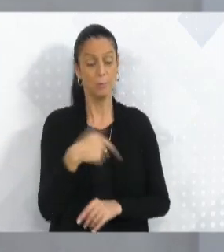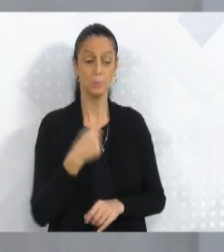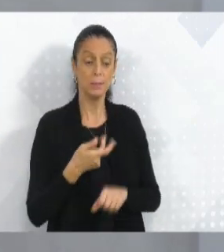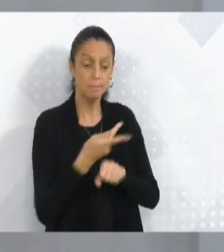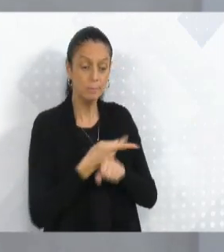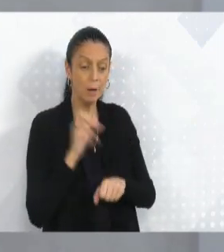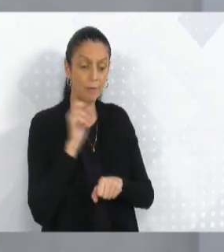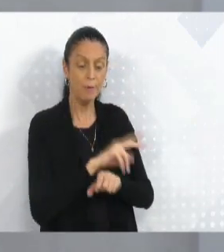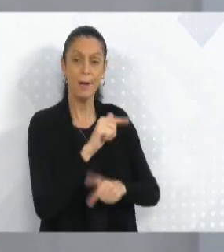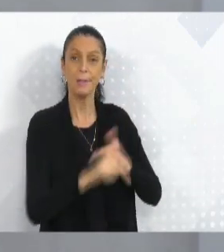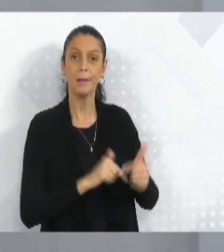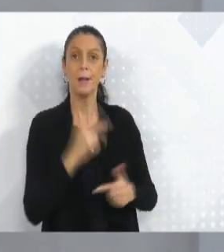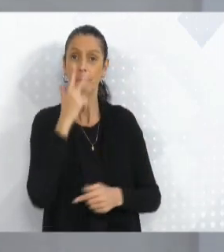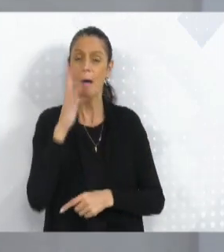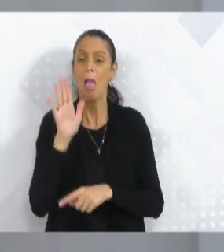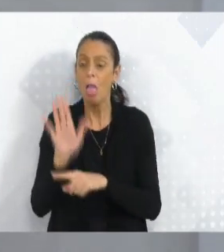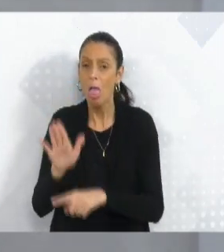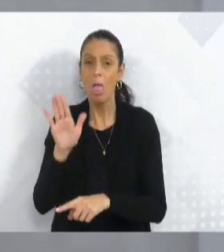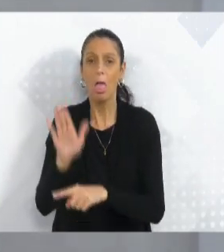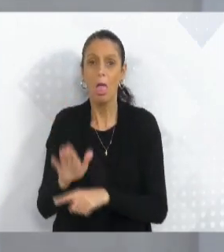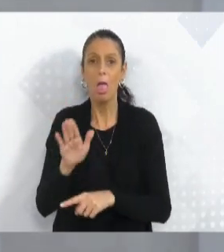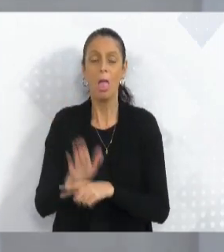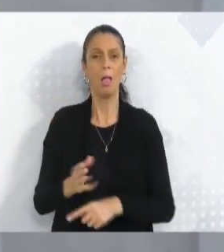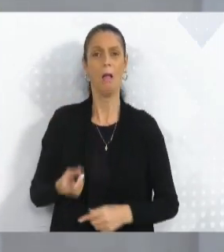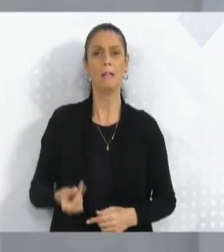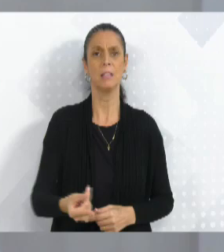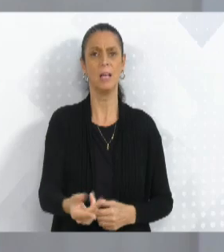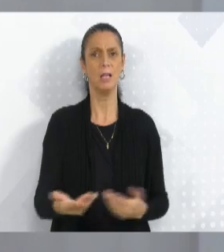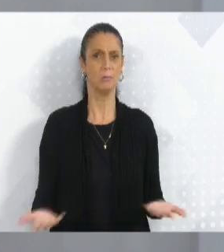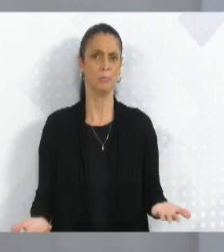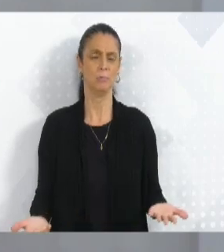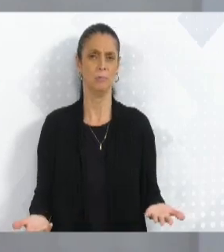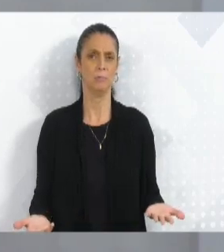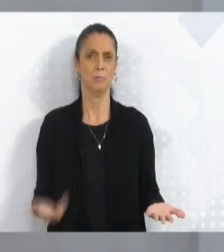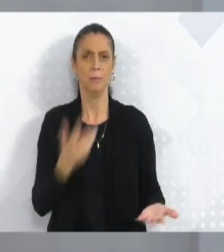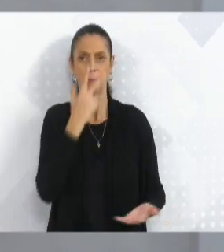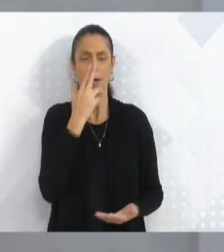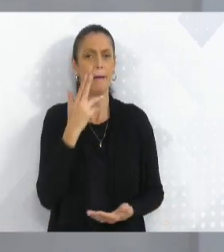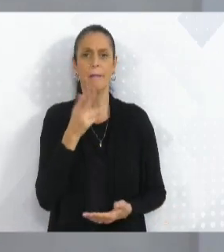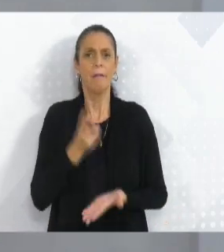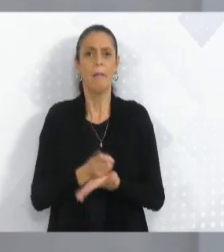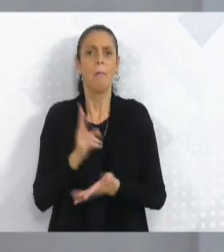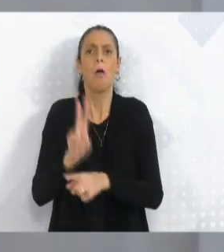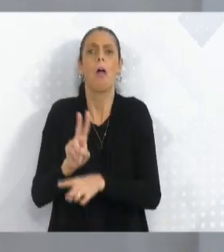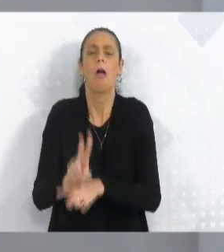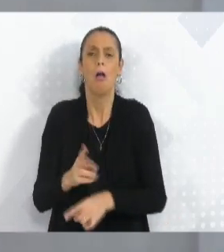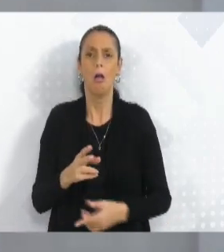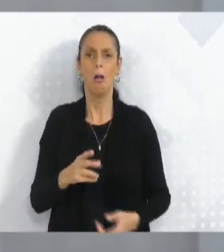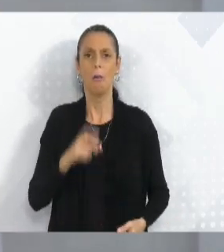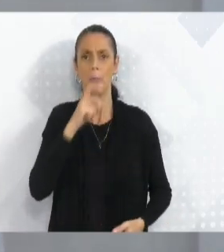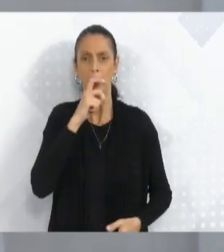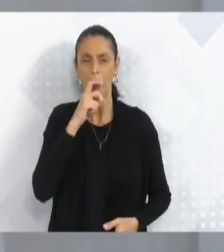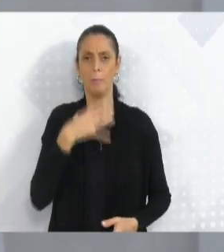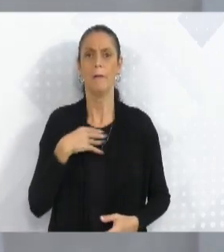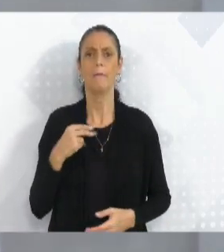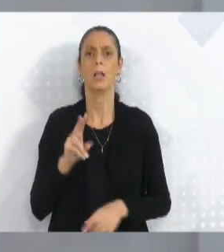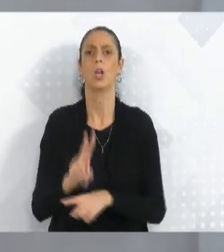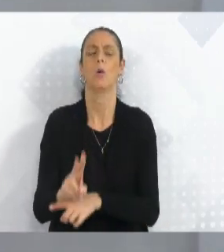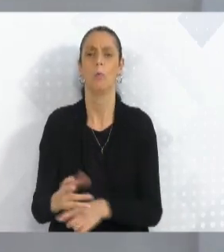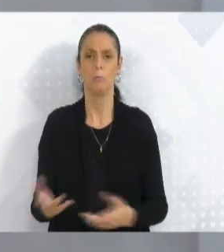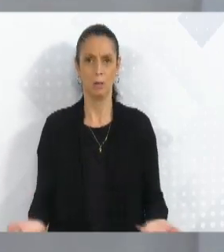parar com esse assistencialismo adeno que já tá se passando de pai para filho já tá se passando de pai para filho